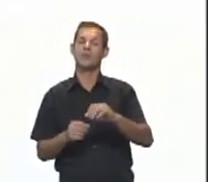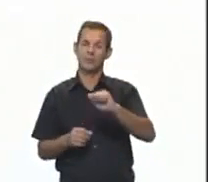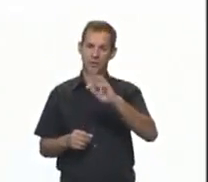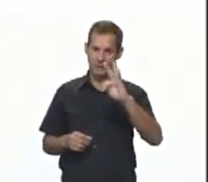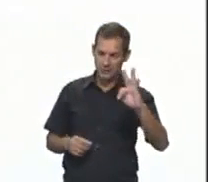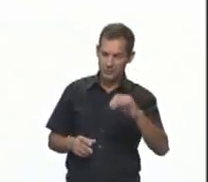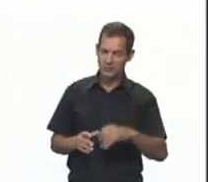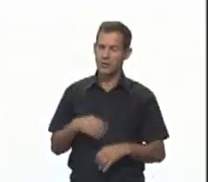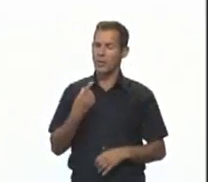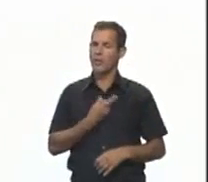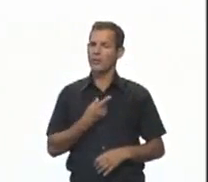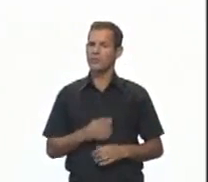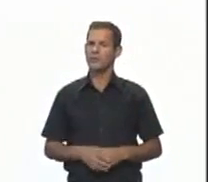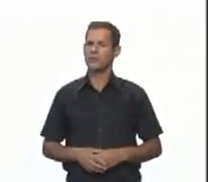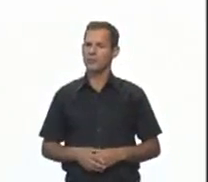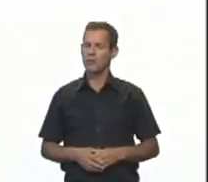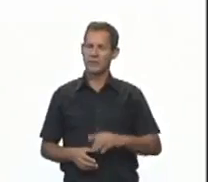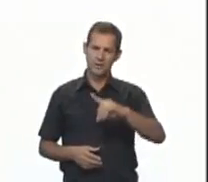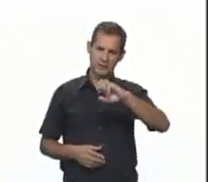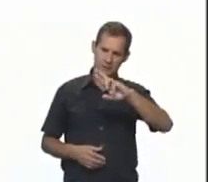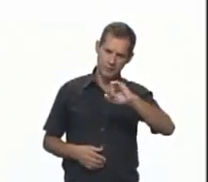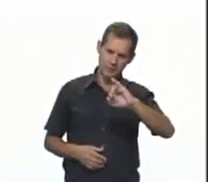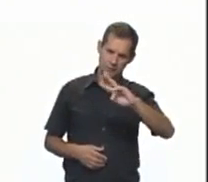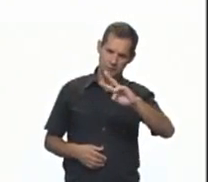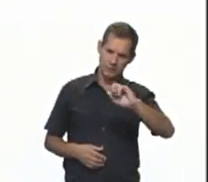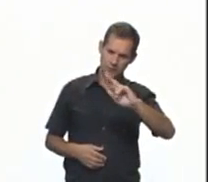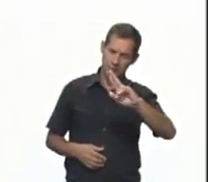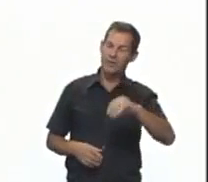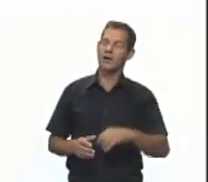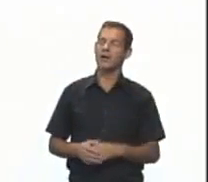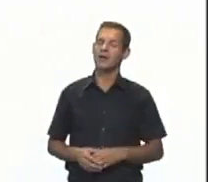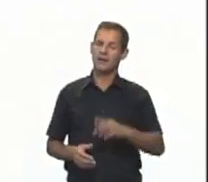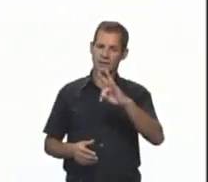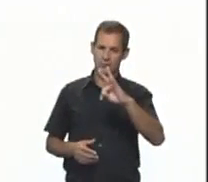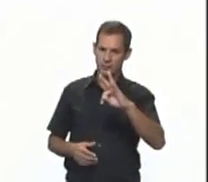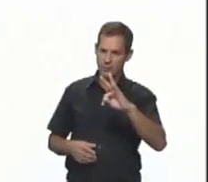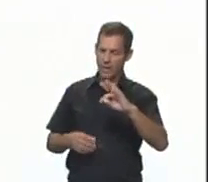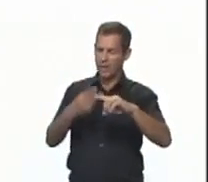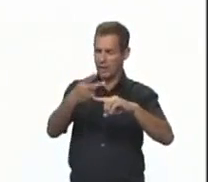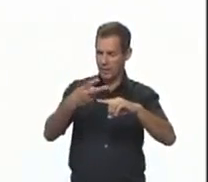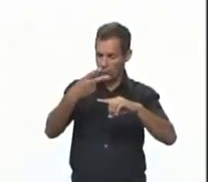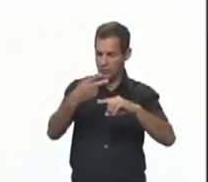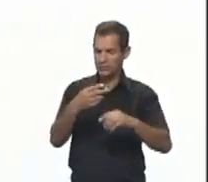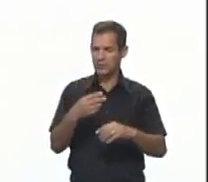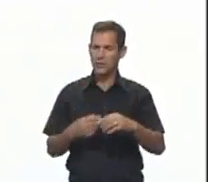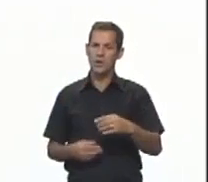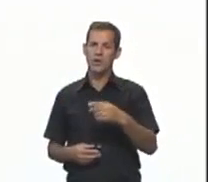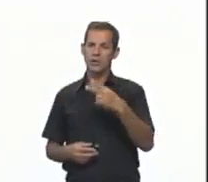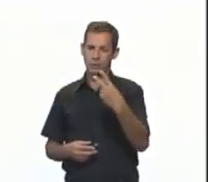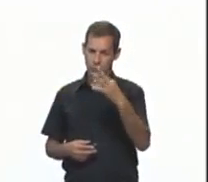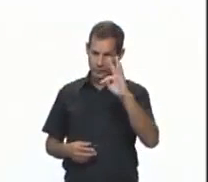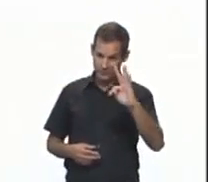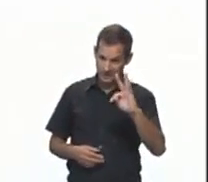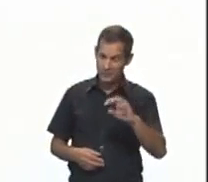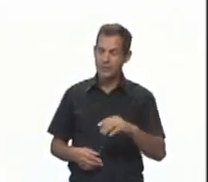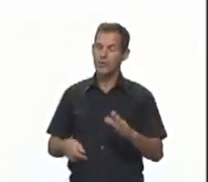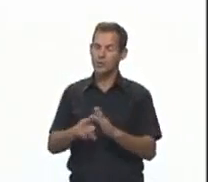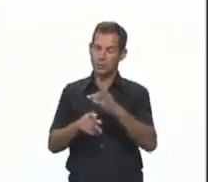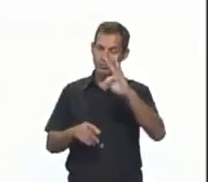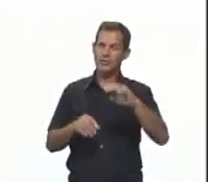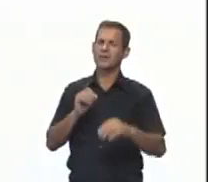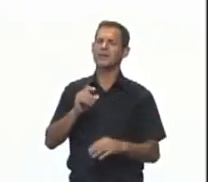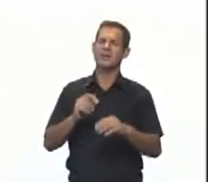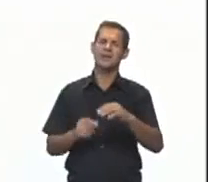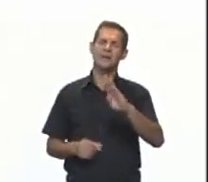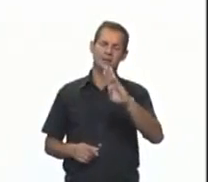de t? A gente vai derivar. Derivada de t ao quadrado, 2t dt. E o que a gente faz com esse